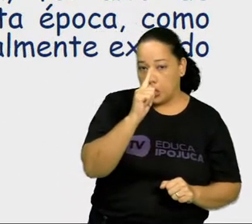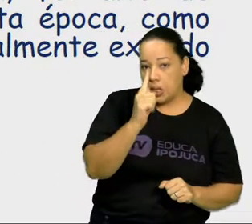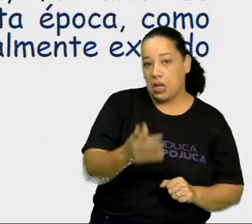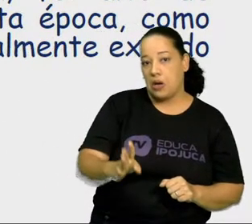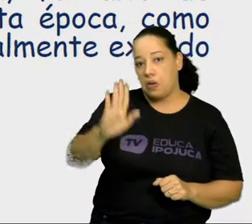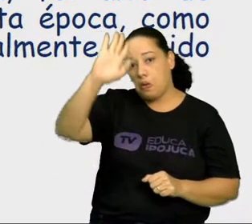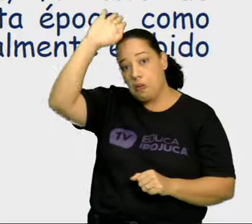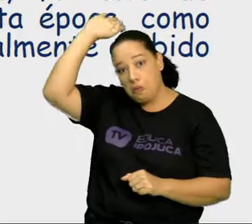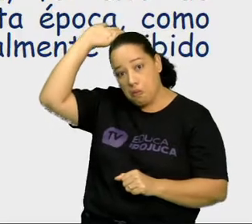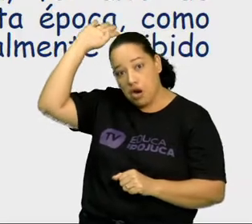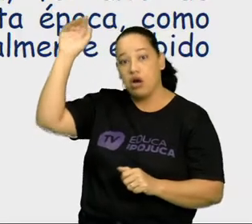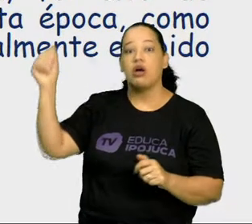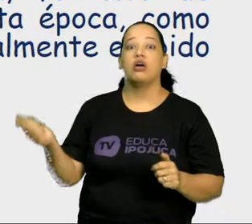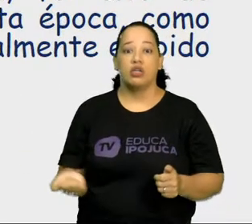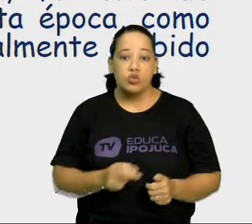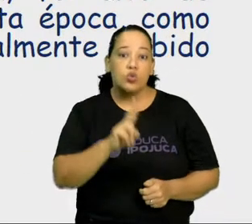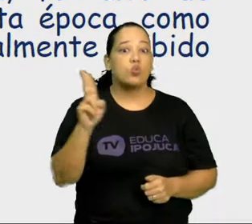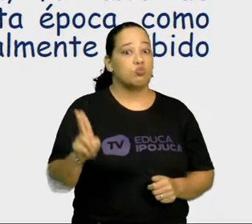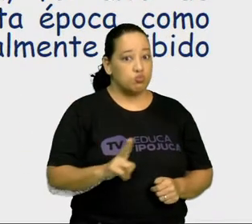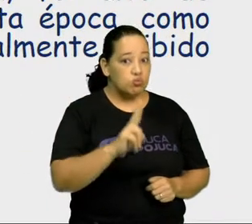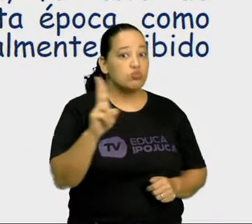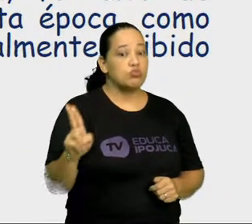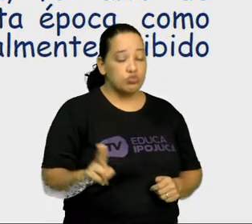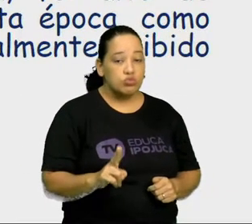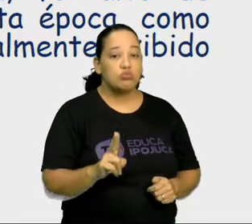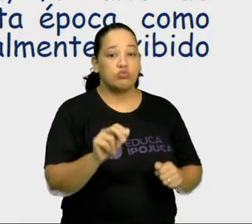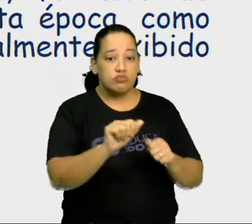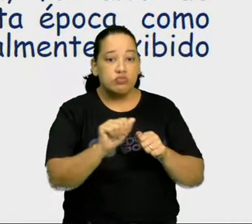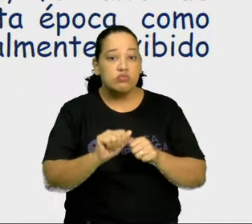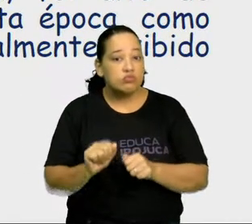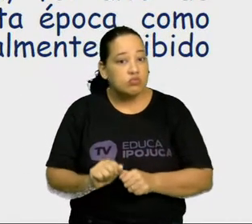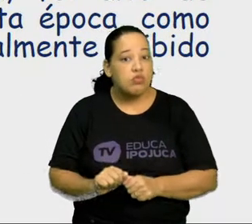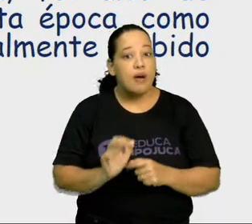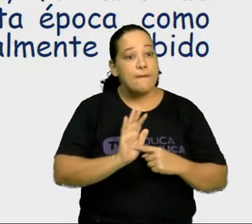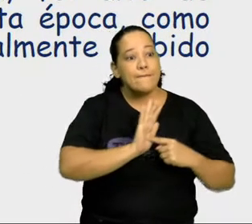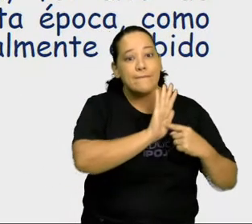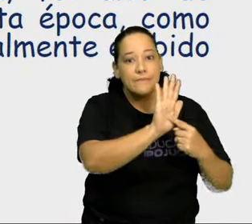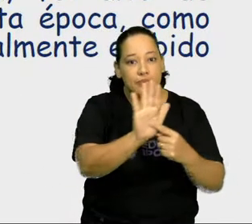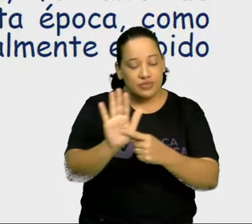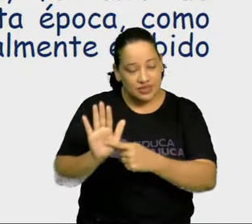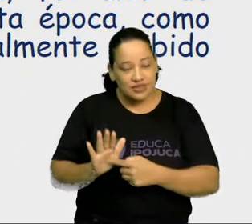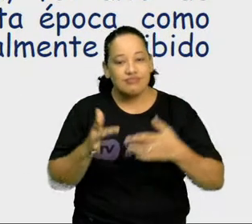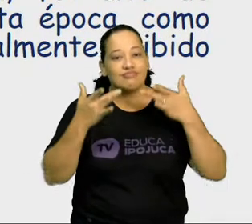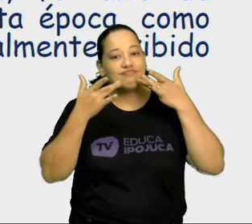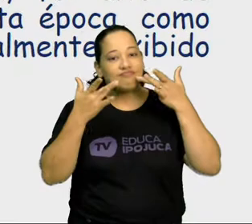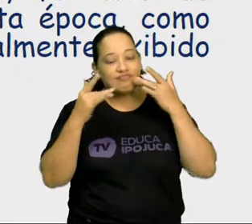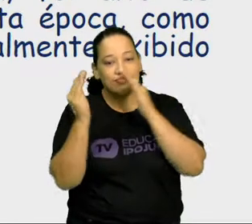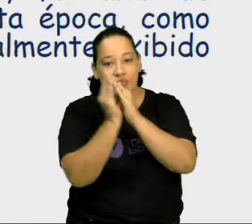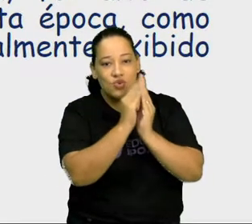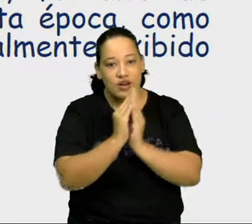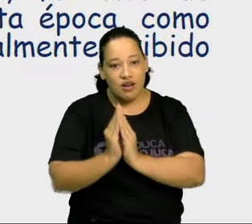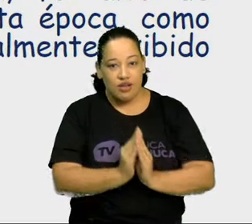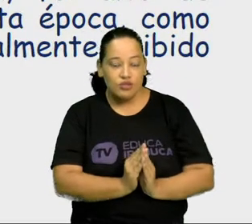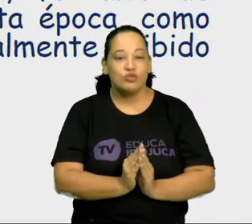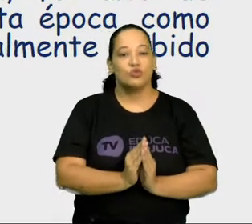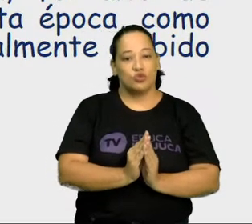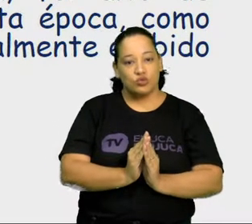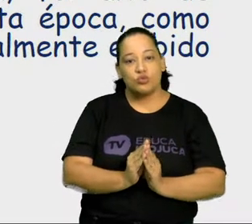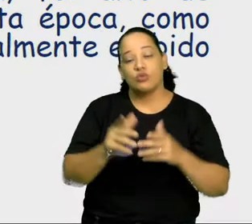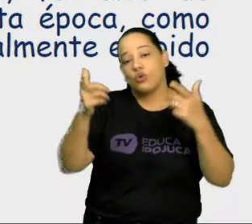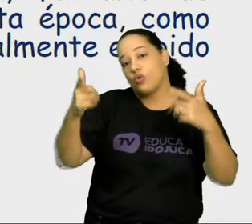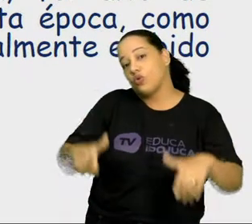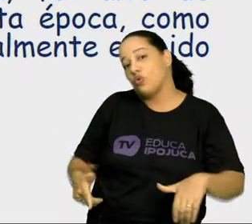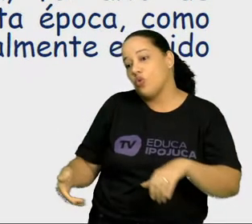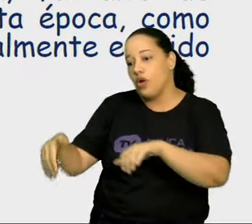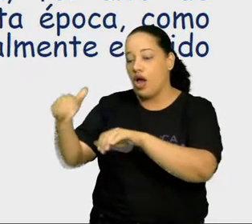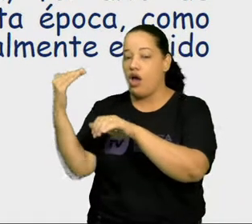romanos fizeram uso do teatro de bonecos e contribuíram muito com sua disseminação. No Ocidente, ao contrário